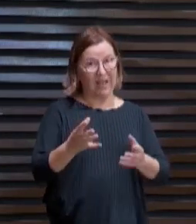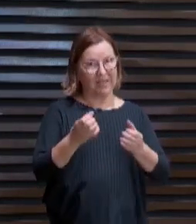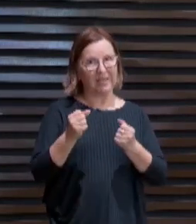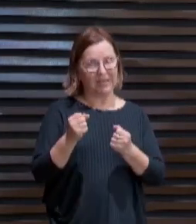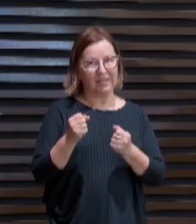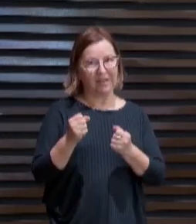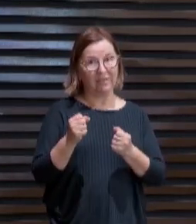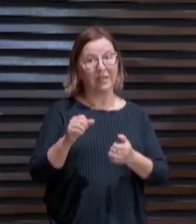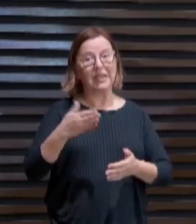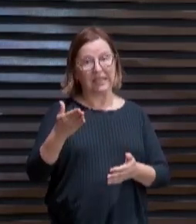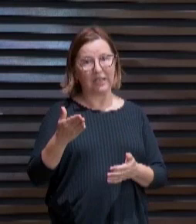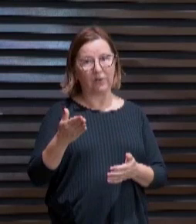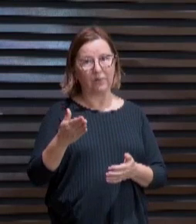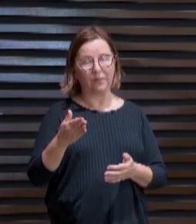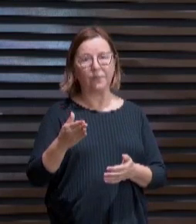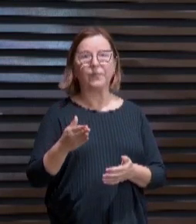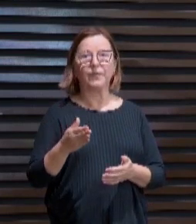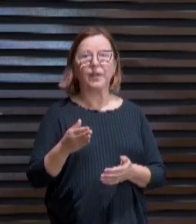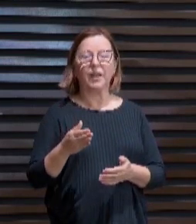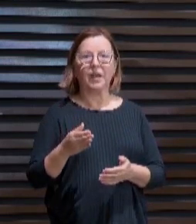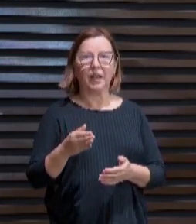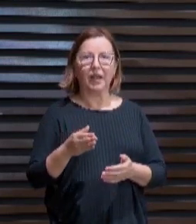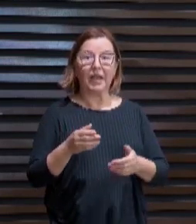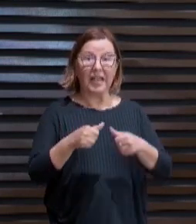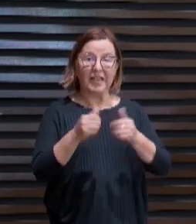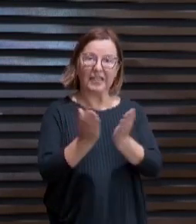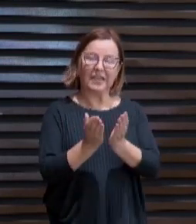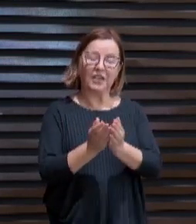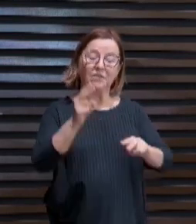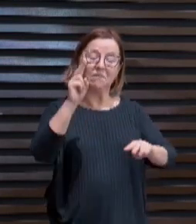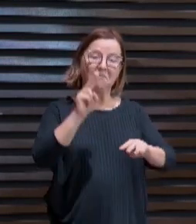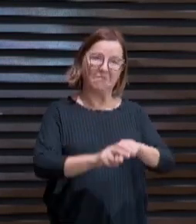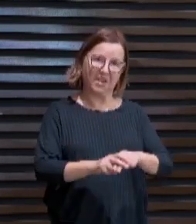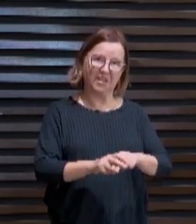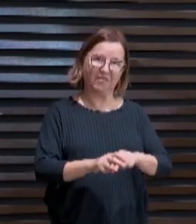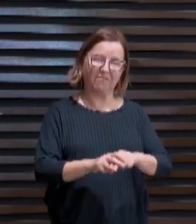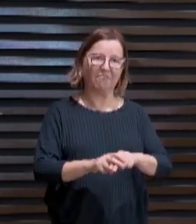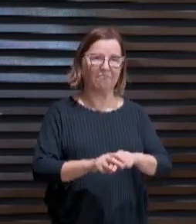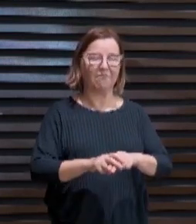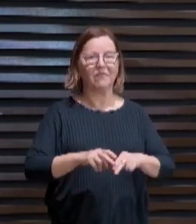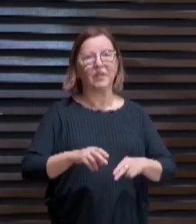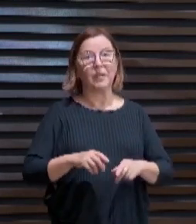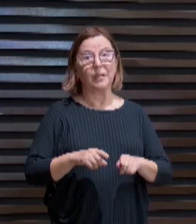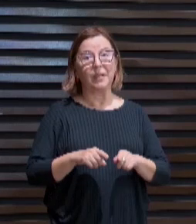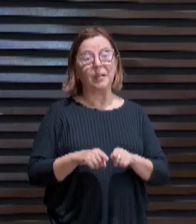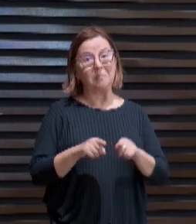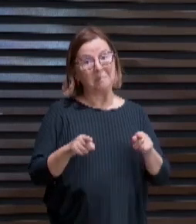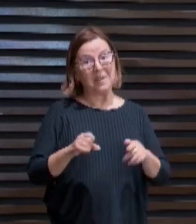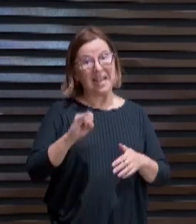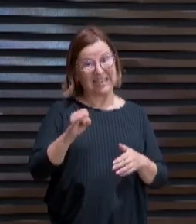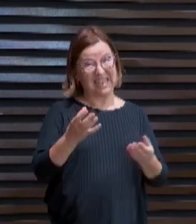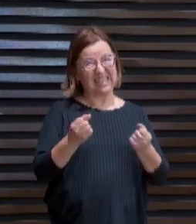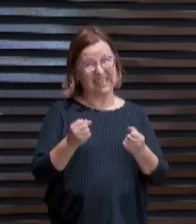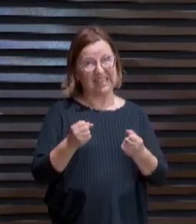família eram queimados, né, em fogueiras. Agora, se ele dissesse assim, César é o Senhor, aí